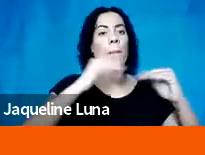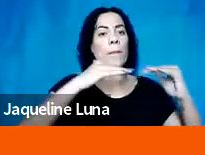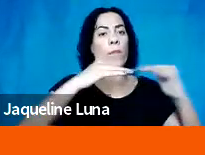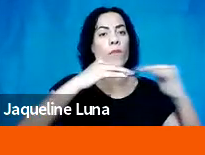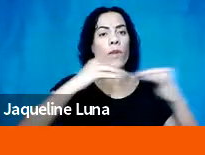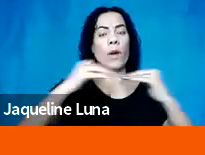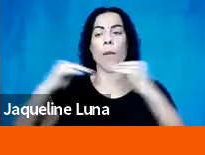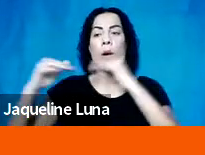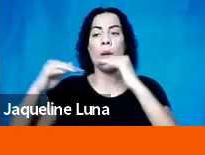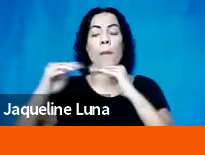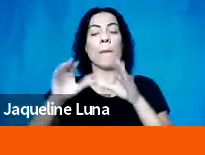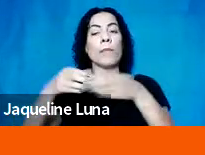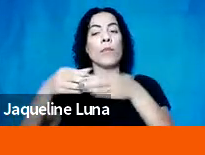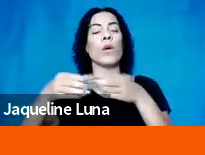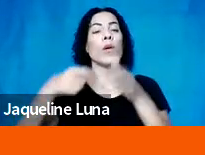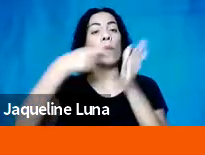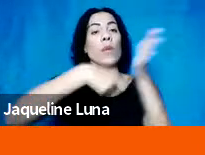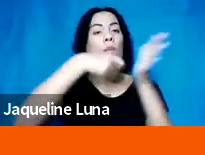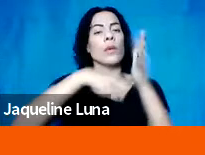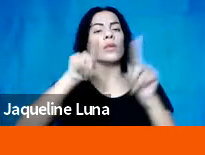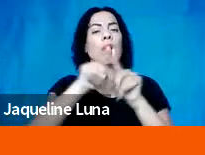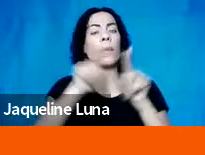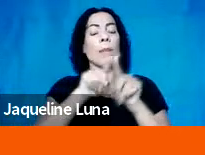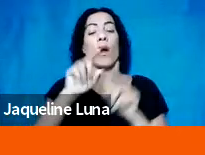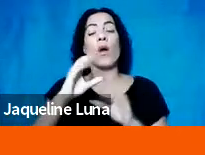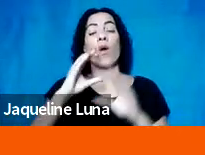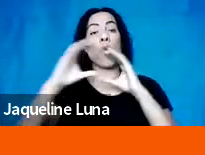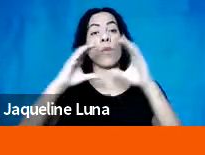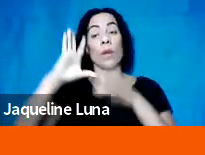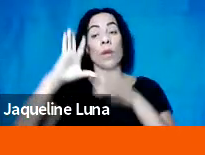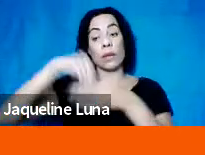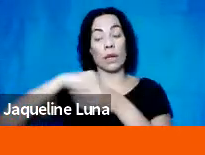de ativistas e comunicadores, né, de favelas, a